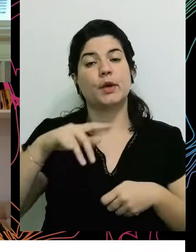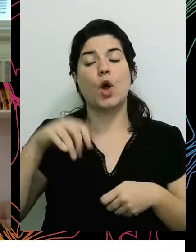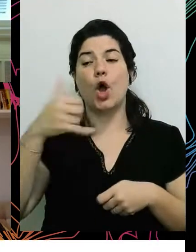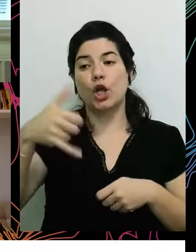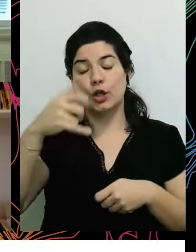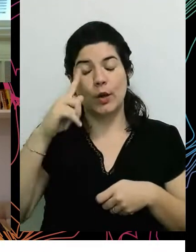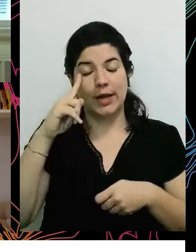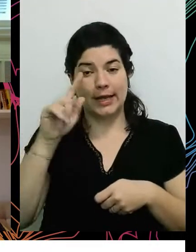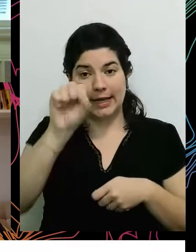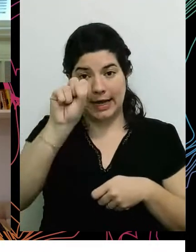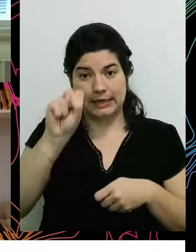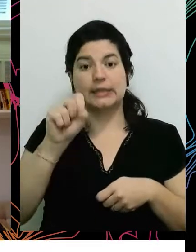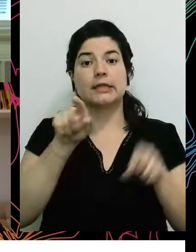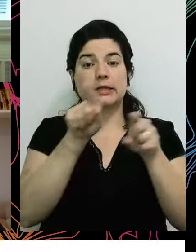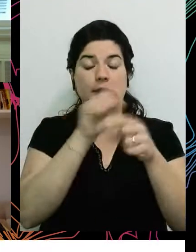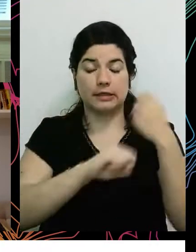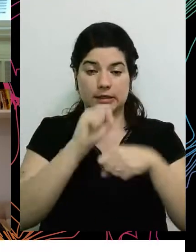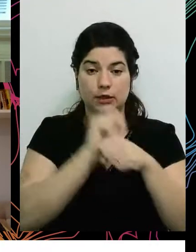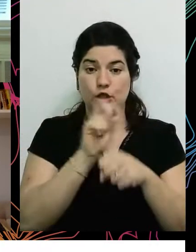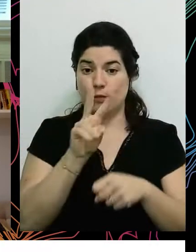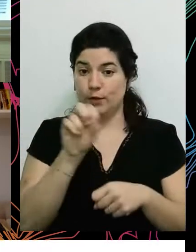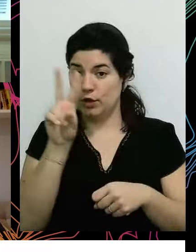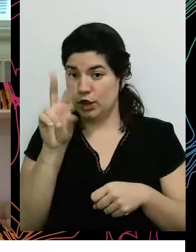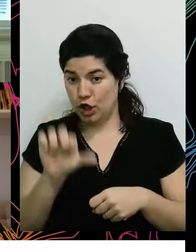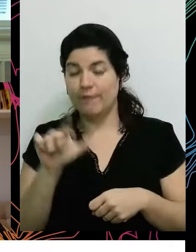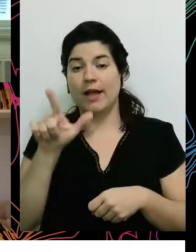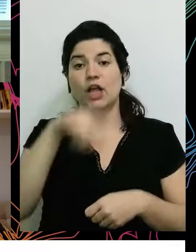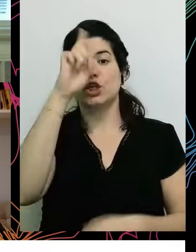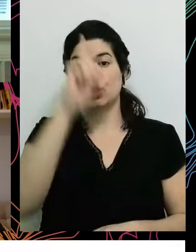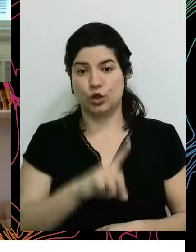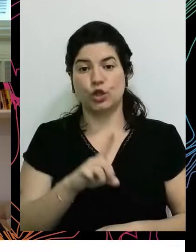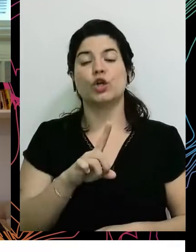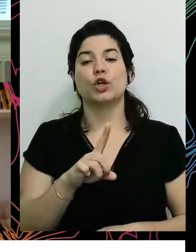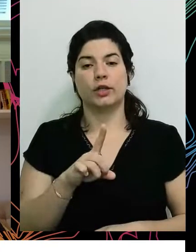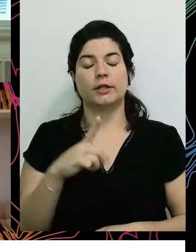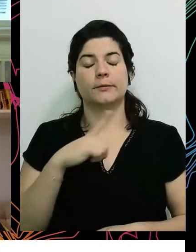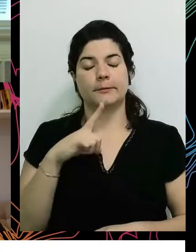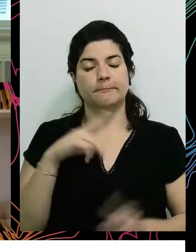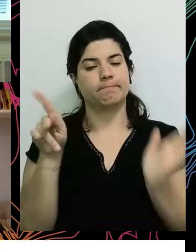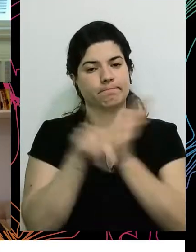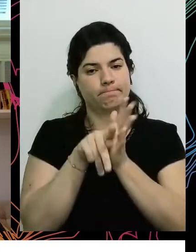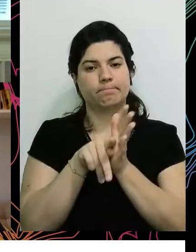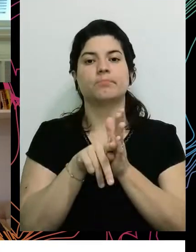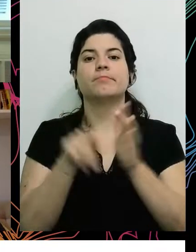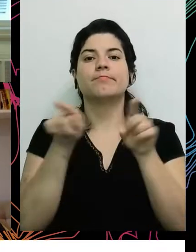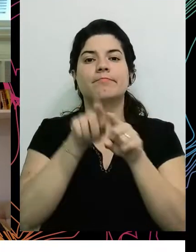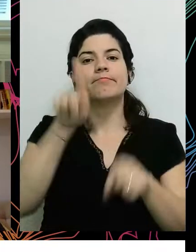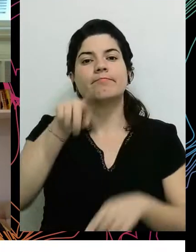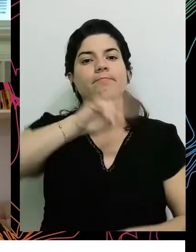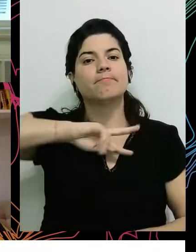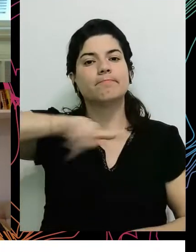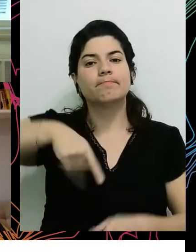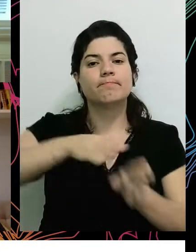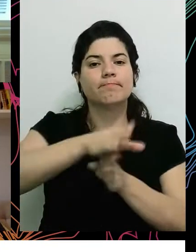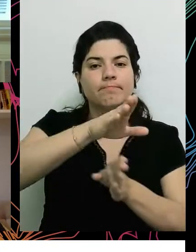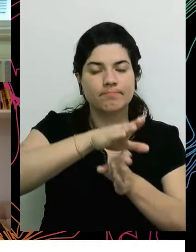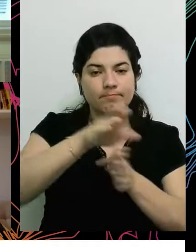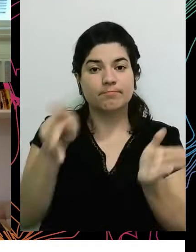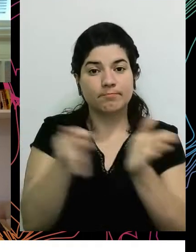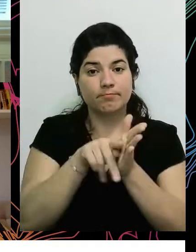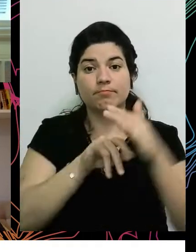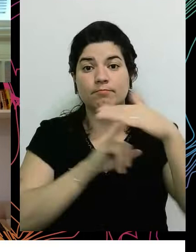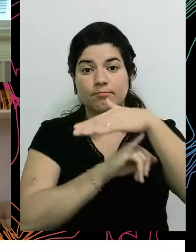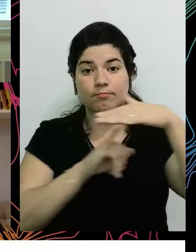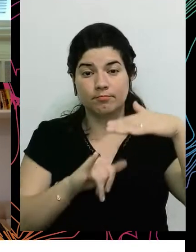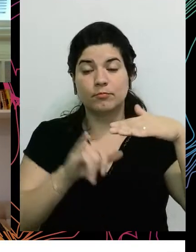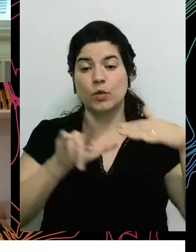de 2019, é diretora executiva do Instituto, do IBP. Também é presidenta do Conselho Consultivo do Instituto Luiza